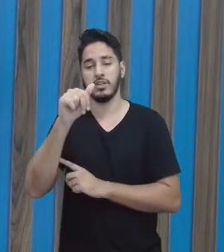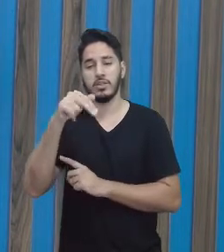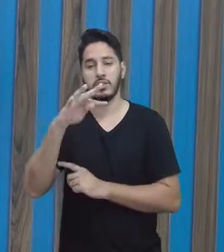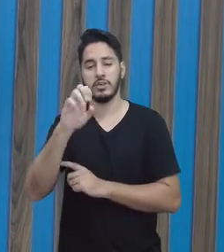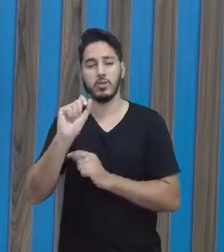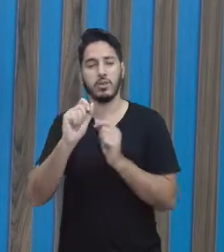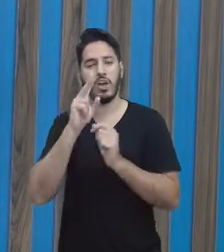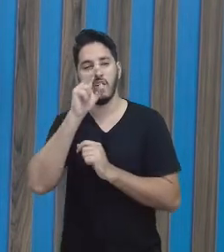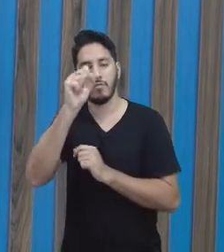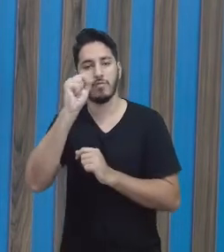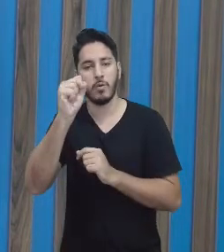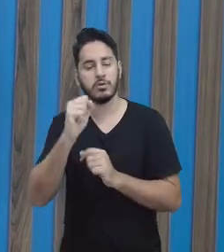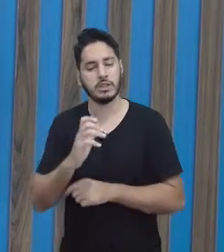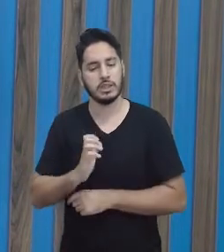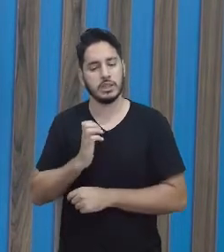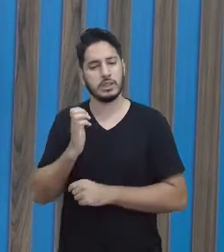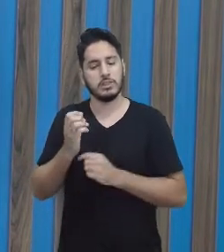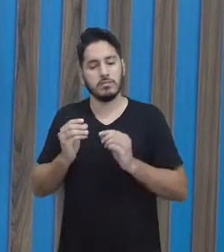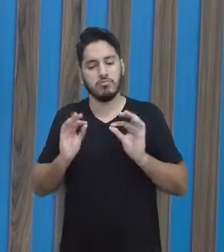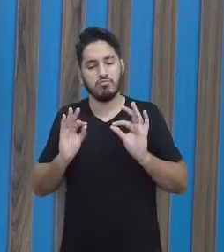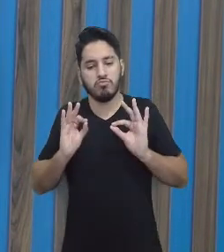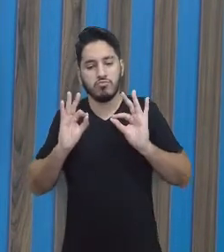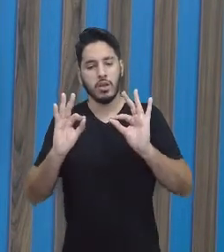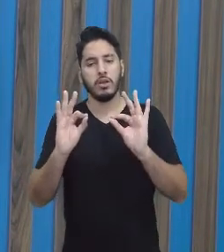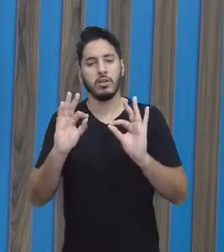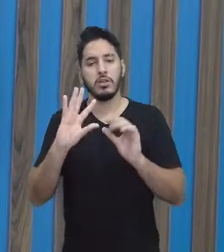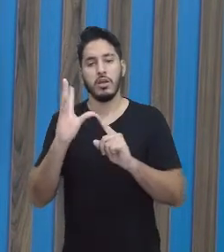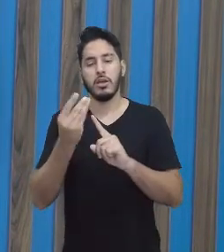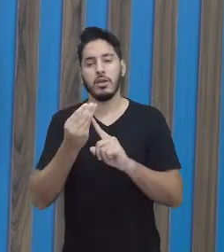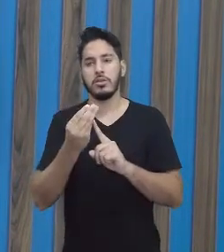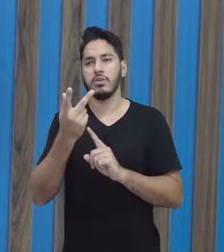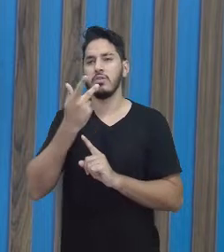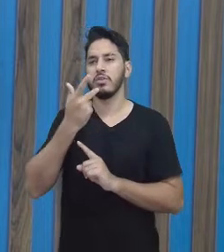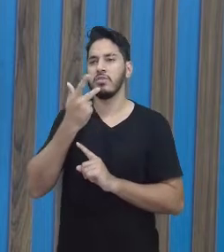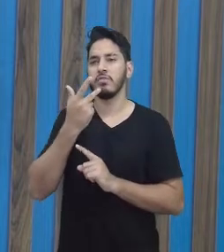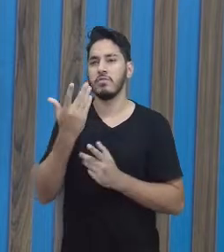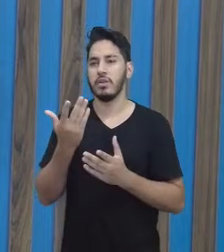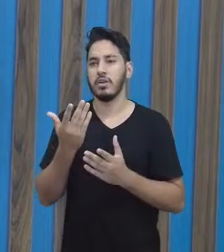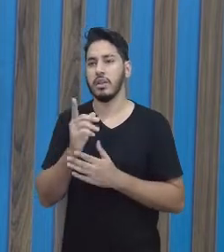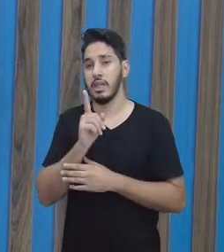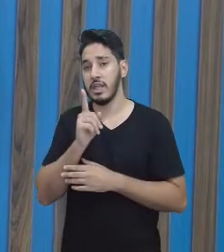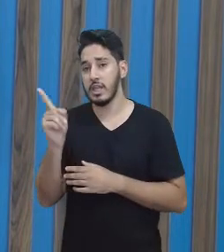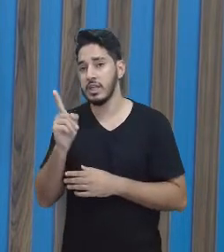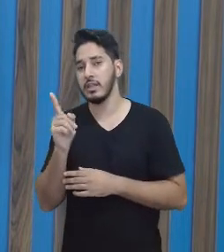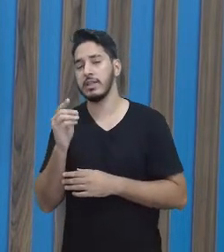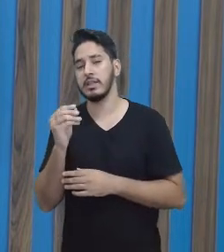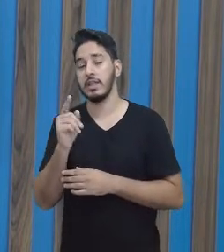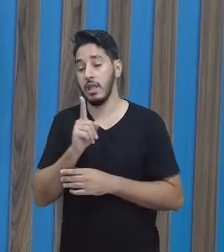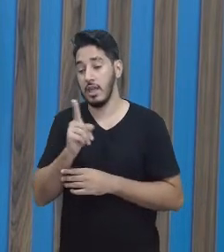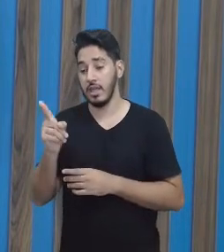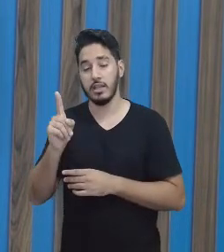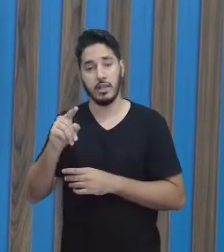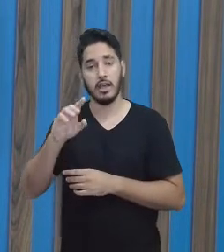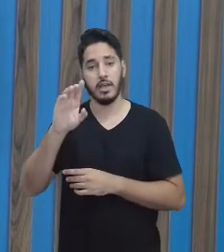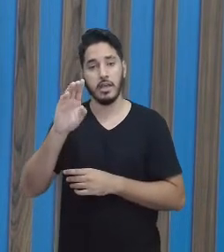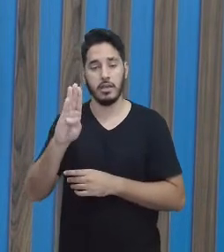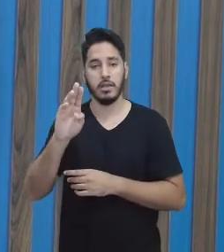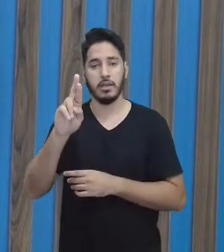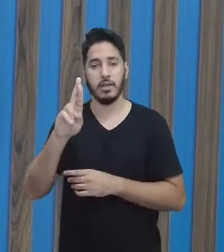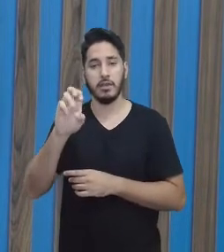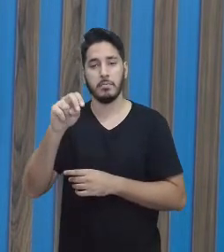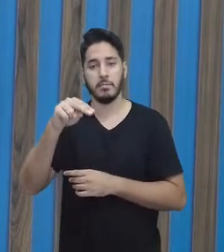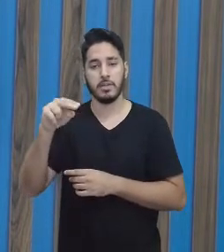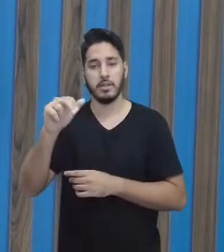com a riqueza dessa arte, né? E ele diz, e como esse ele aí é Brenan que ele está